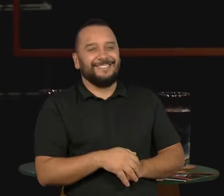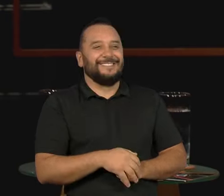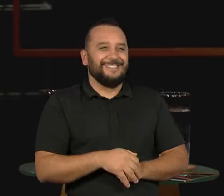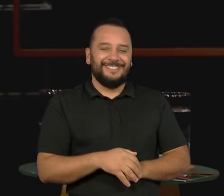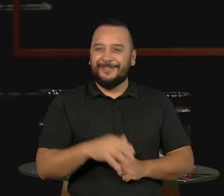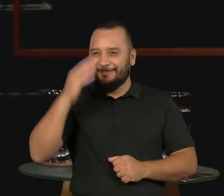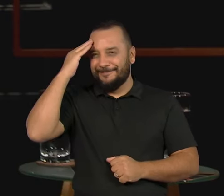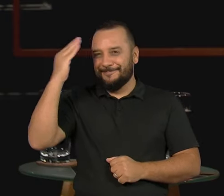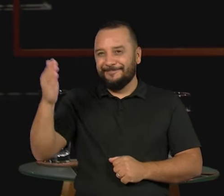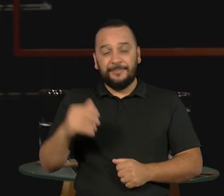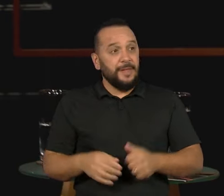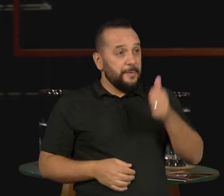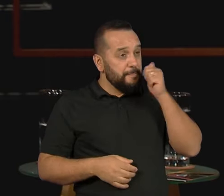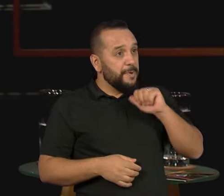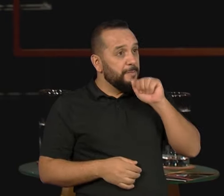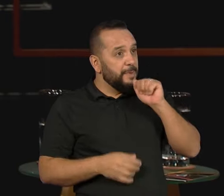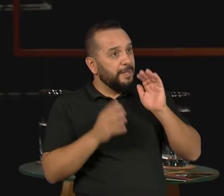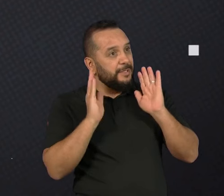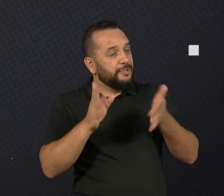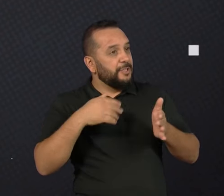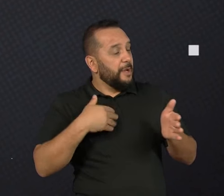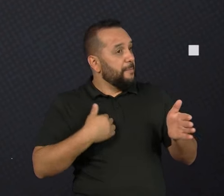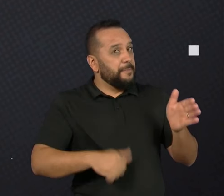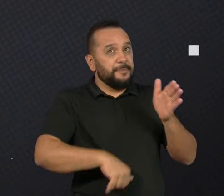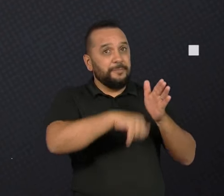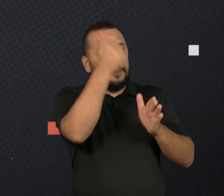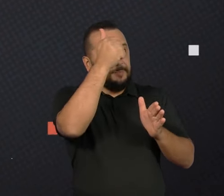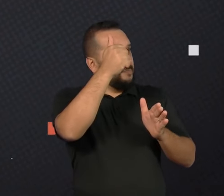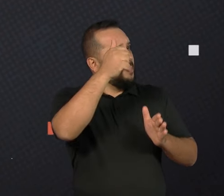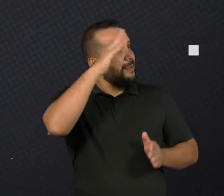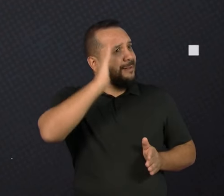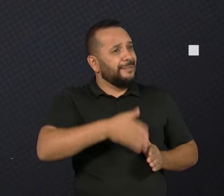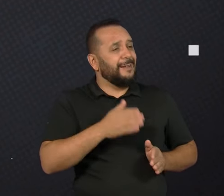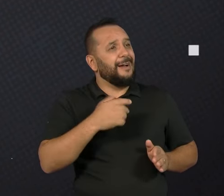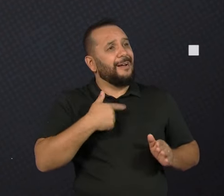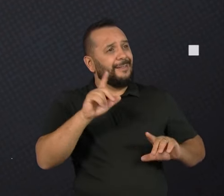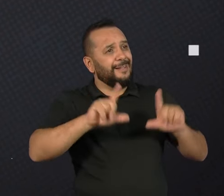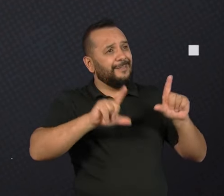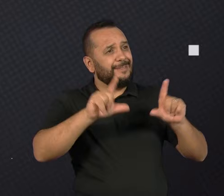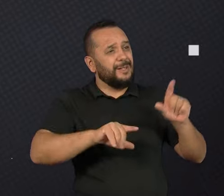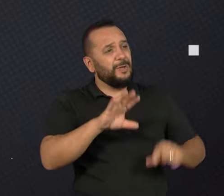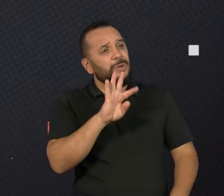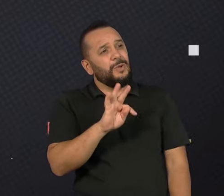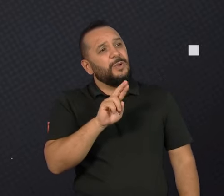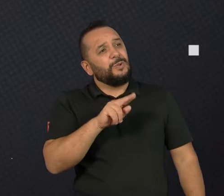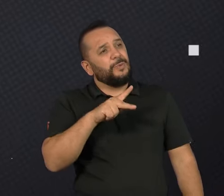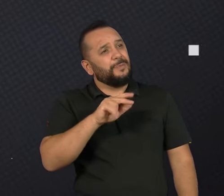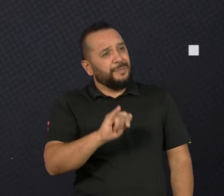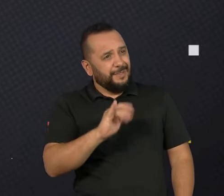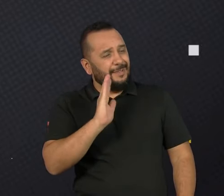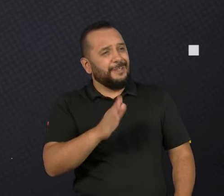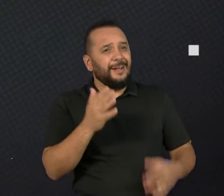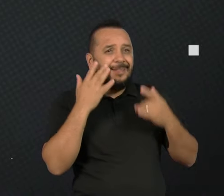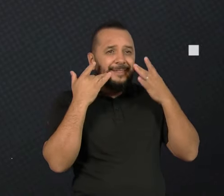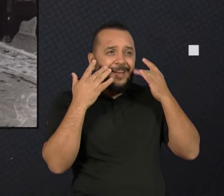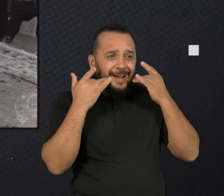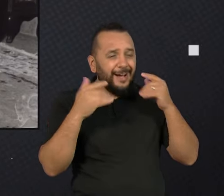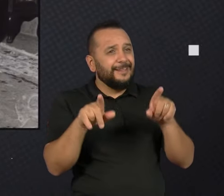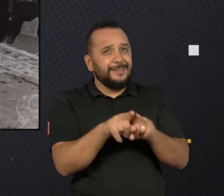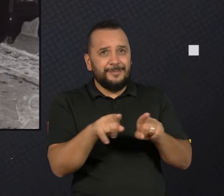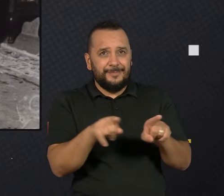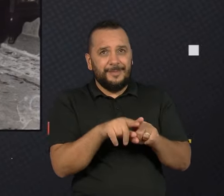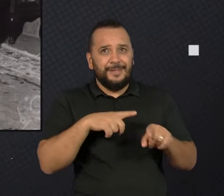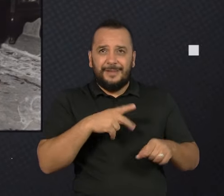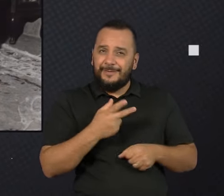sua mãe. Sua mãe foi uma pioneira da televisão do lado do Rio de Janeiro. Ela trabalhou na TV Tupi, fez grande teatro, fez Teatrinho Troll, ganhou